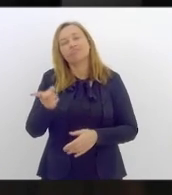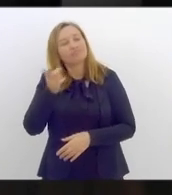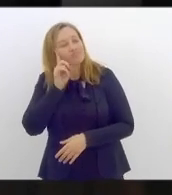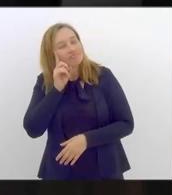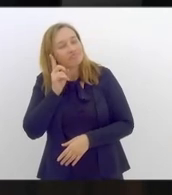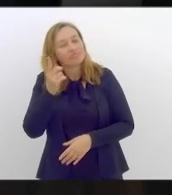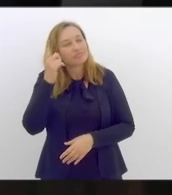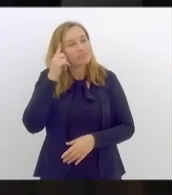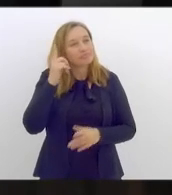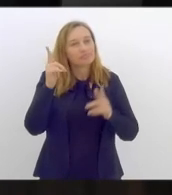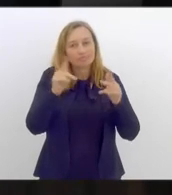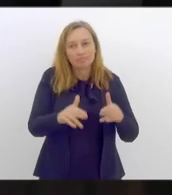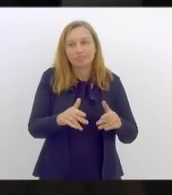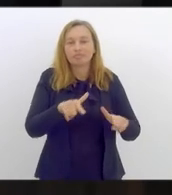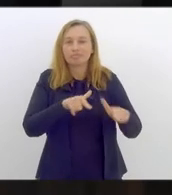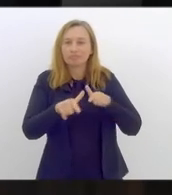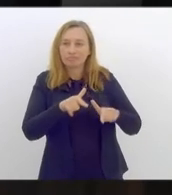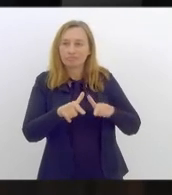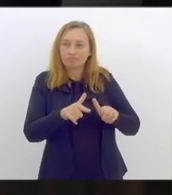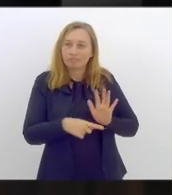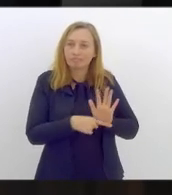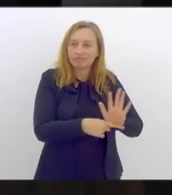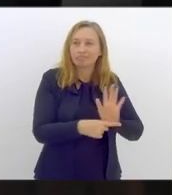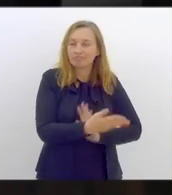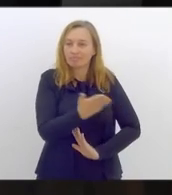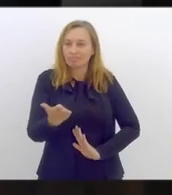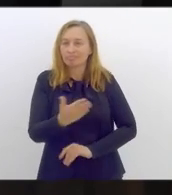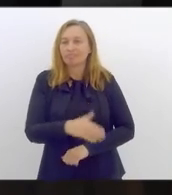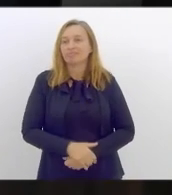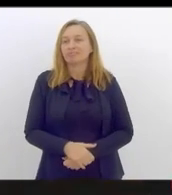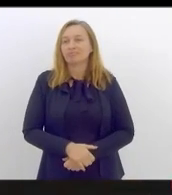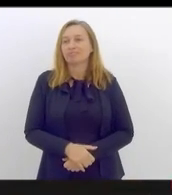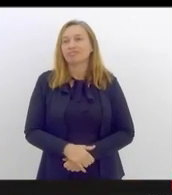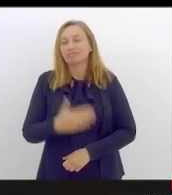e trabalhamos por eles e para eles